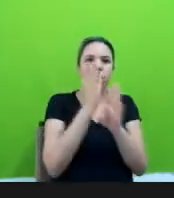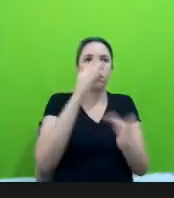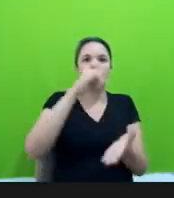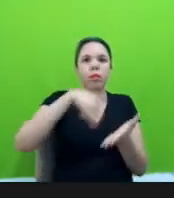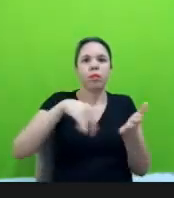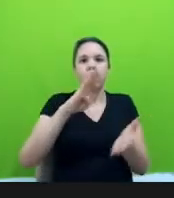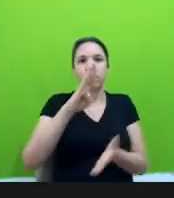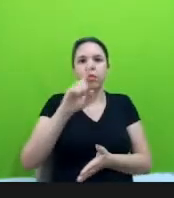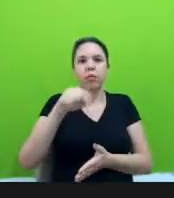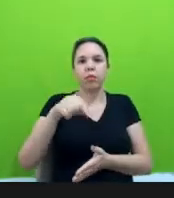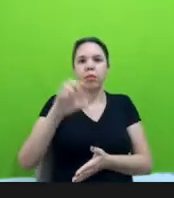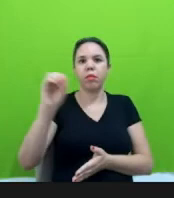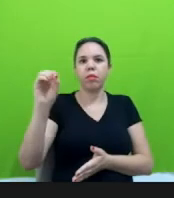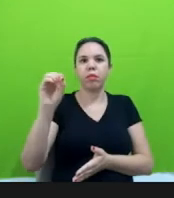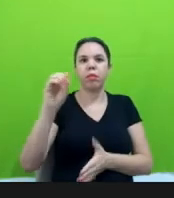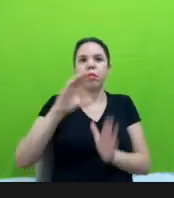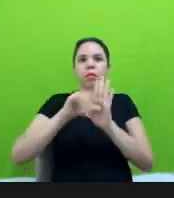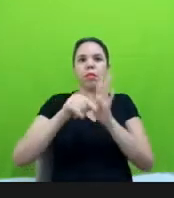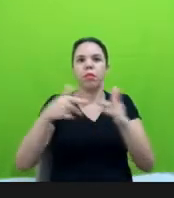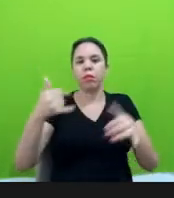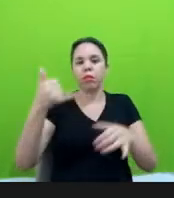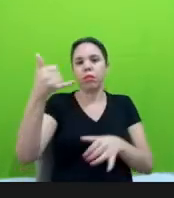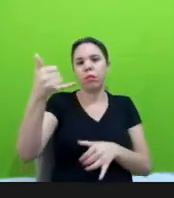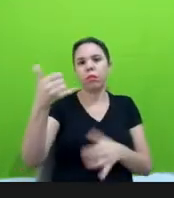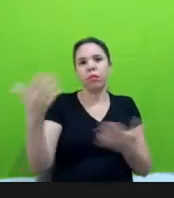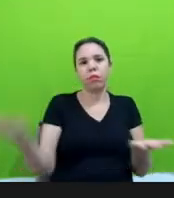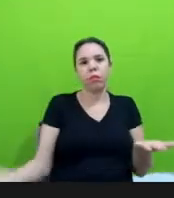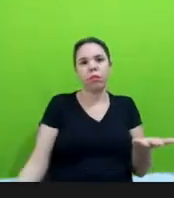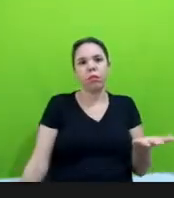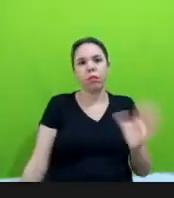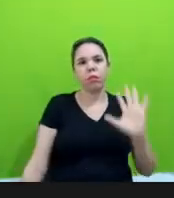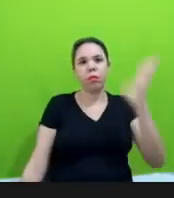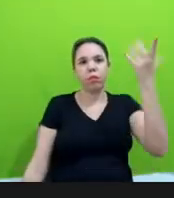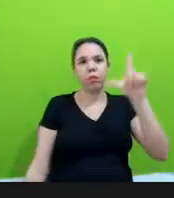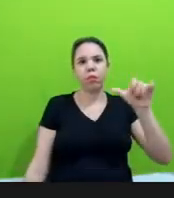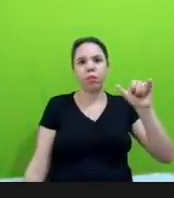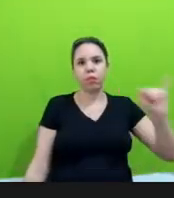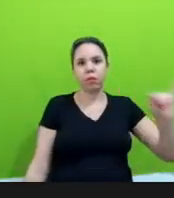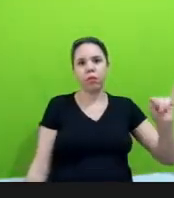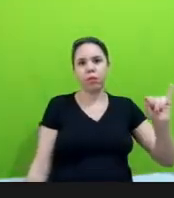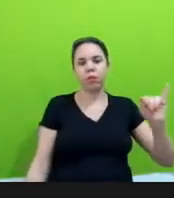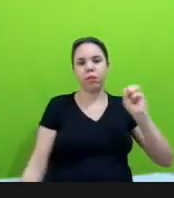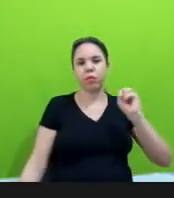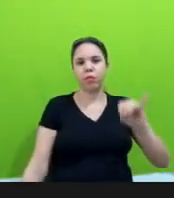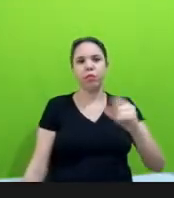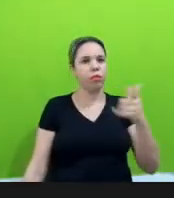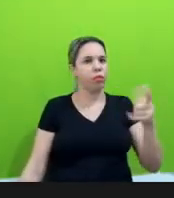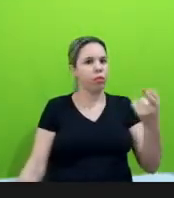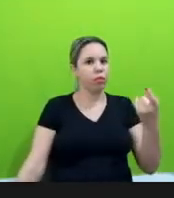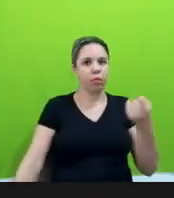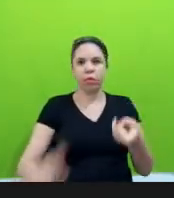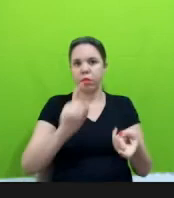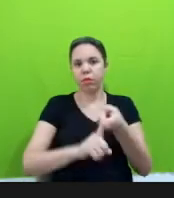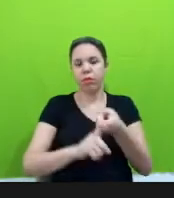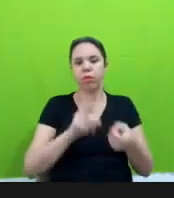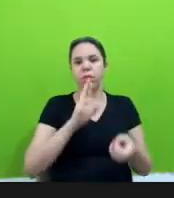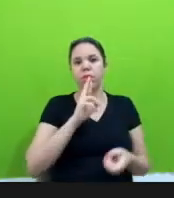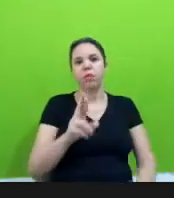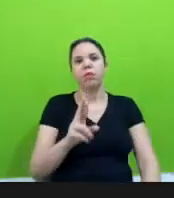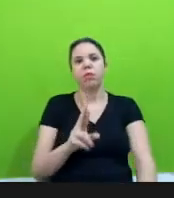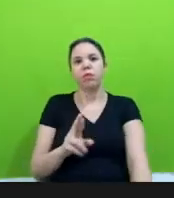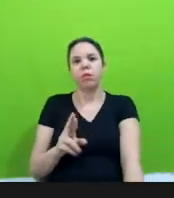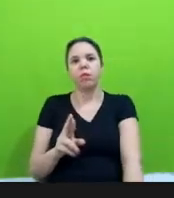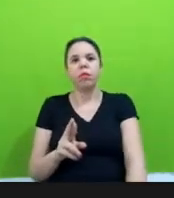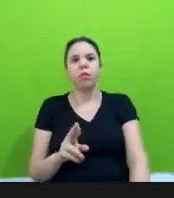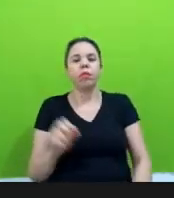ocorrência de celular roubado ou celular furtado, isso é uma decorrência da LAI. Então, se não teve a punição do servidor que não te respondeu, beleza, mas a